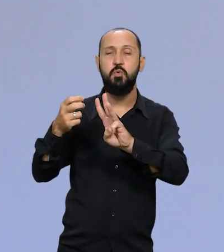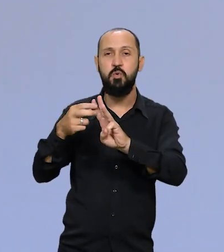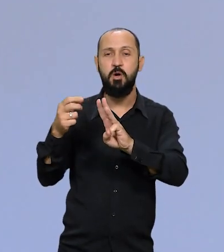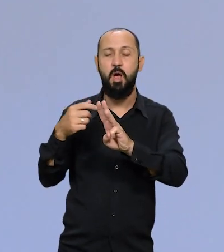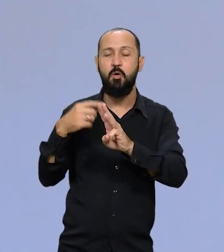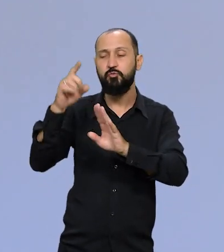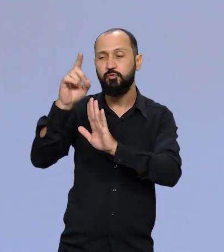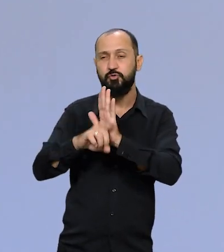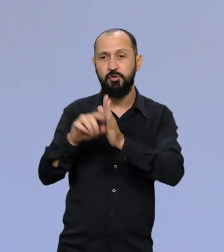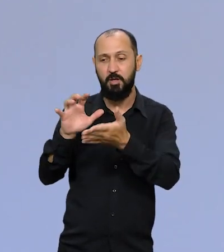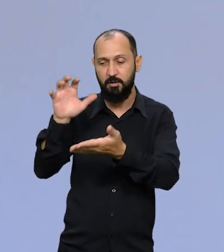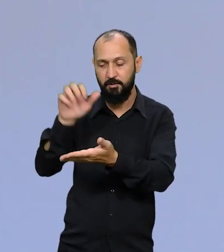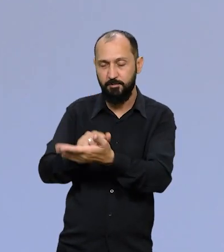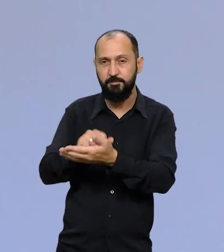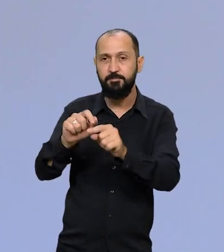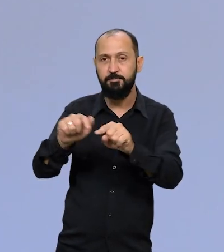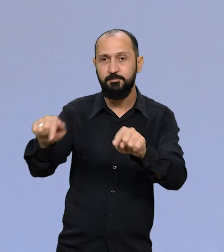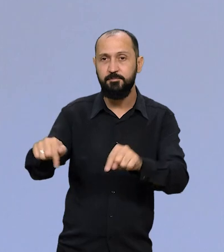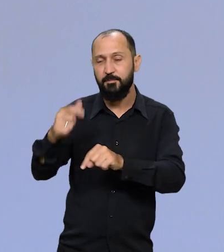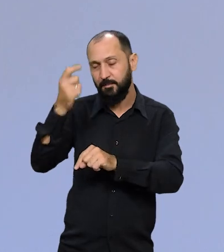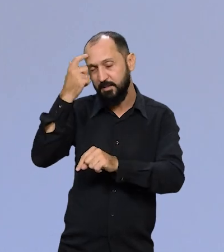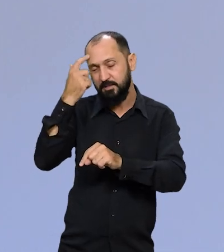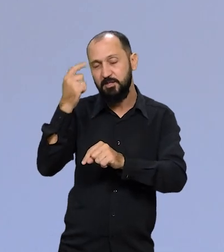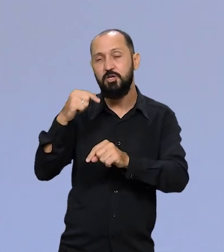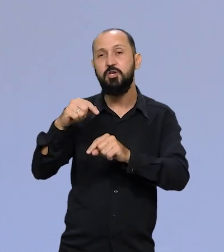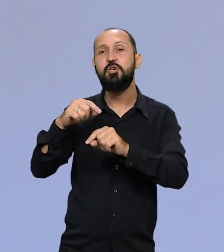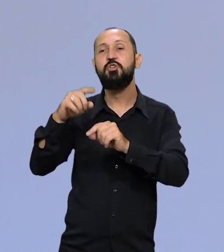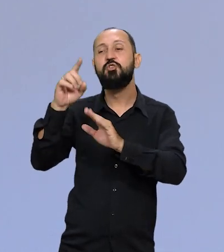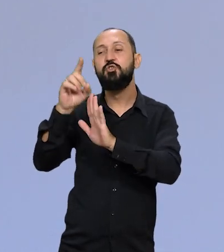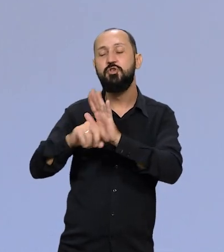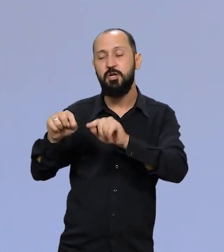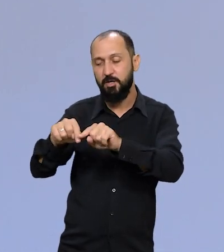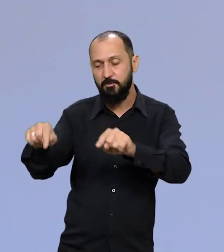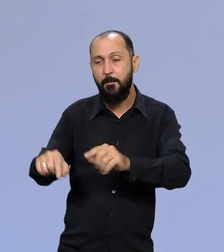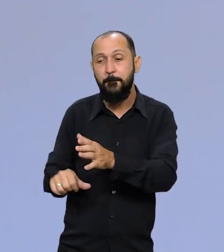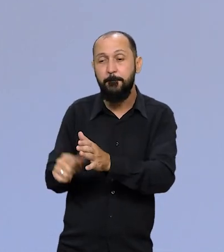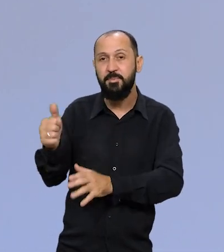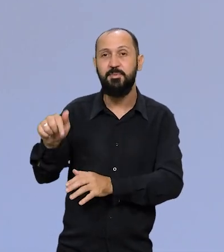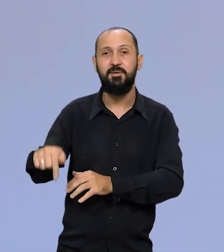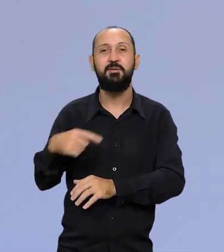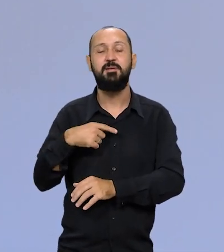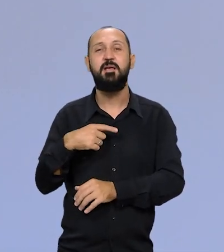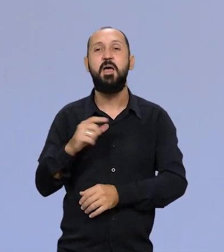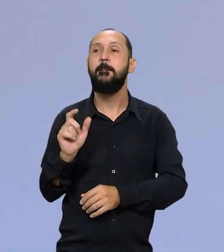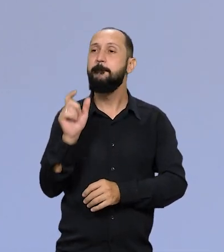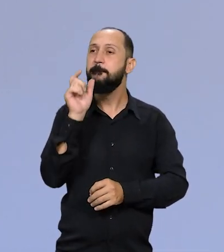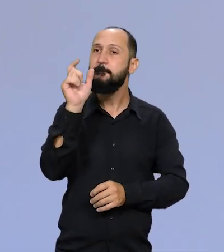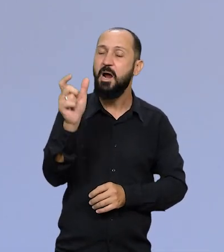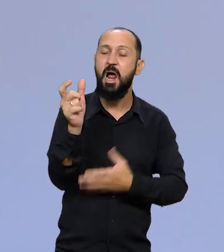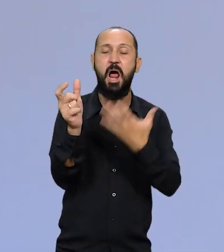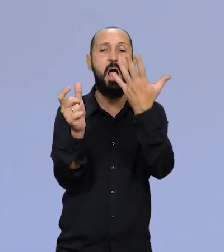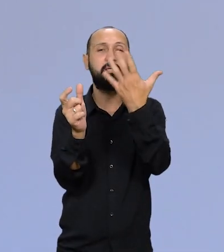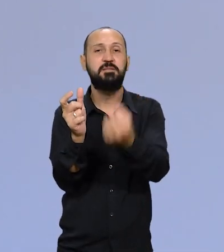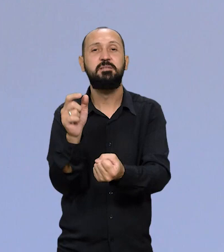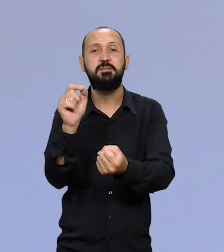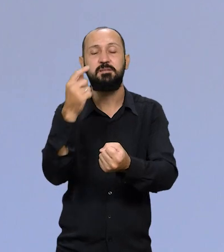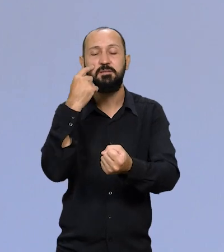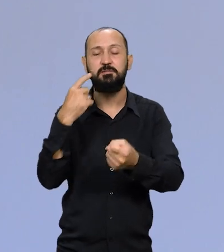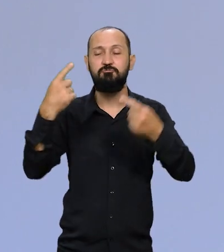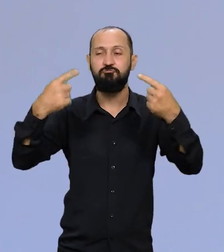matéria novamente, e nós vamos entender e descobrir no futuro se o Supremo vai decidir pelo marco temporal ou pelo